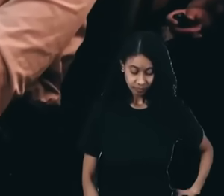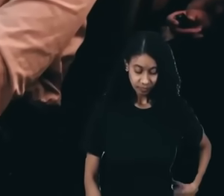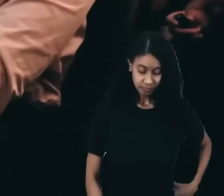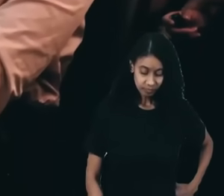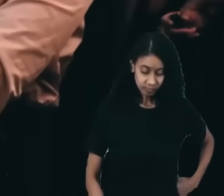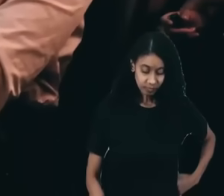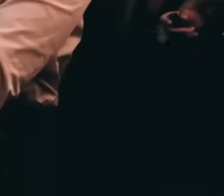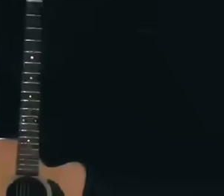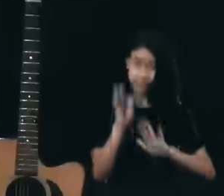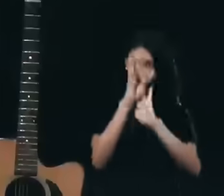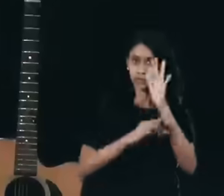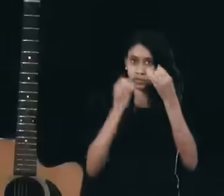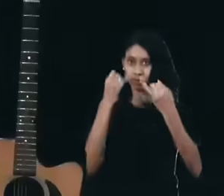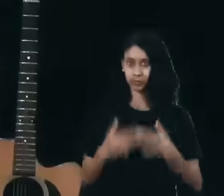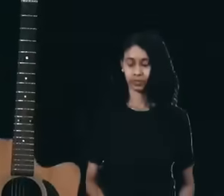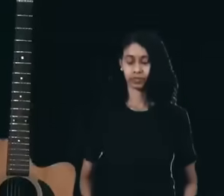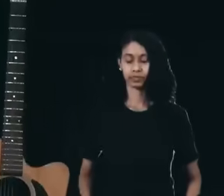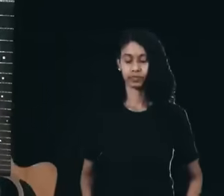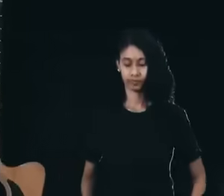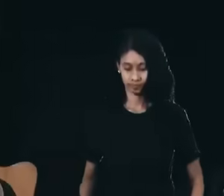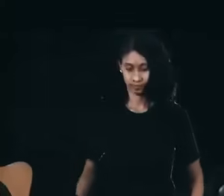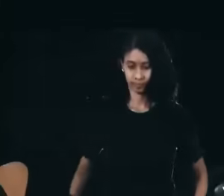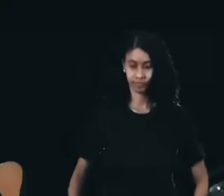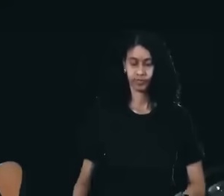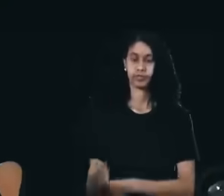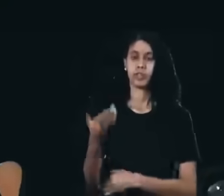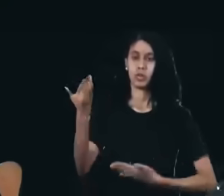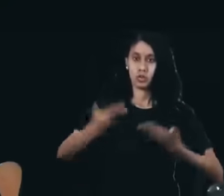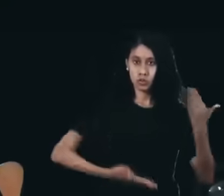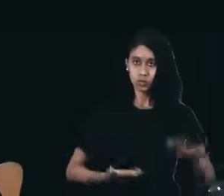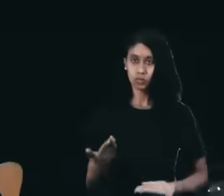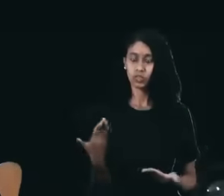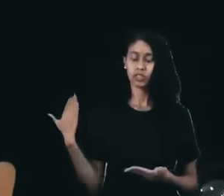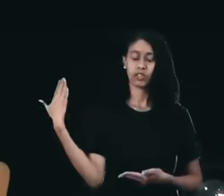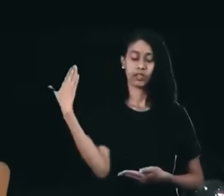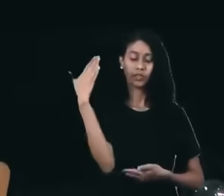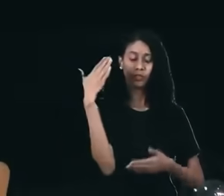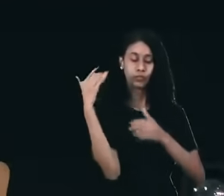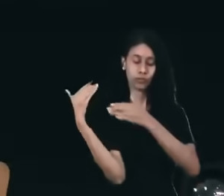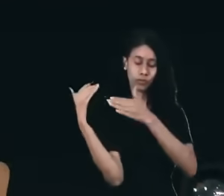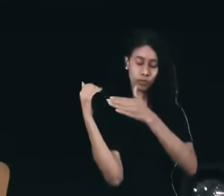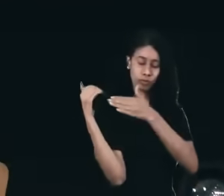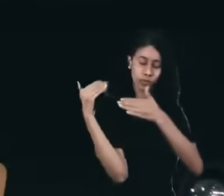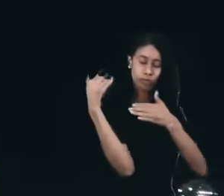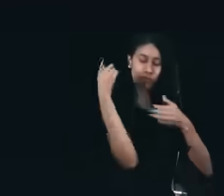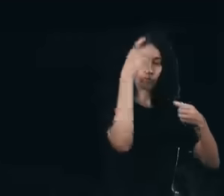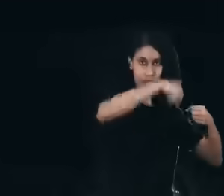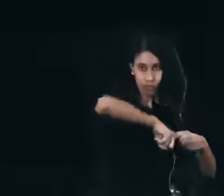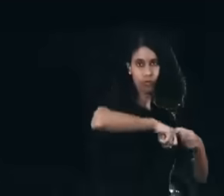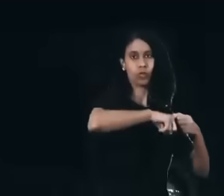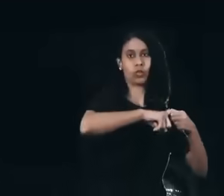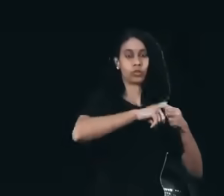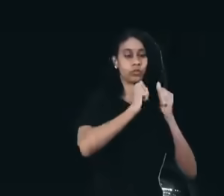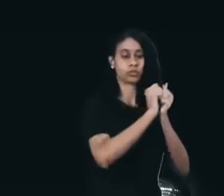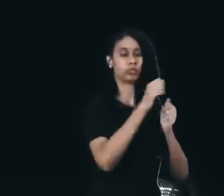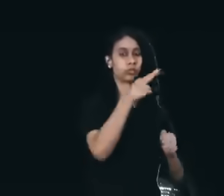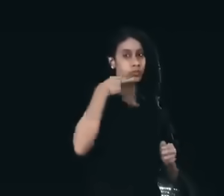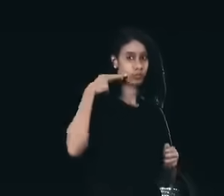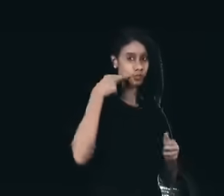E aí o texto diz, e assim o servo partiu levando Rebeca. Olha que agora é lindo.